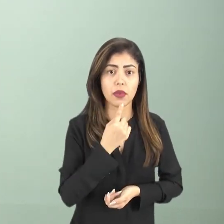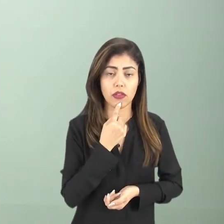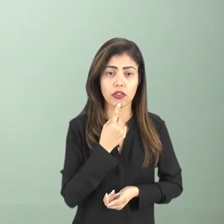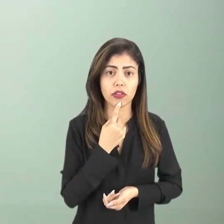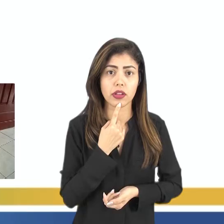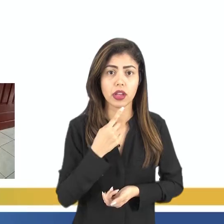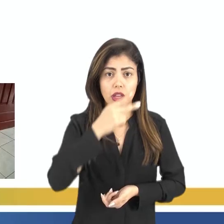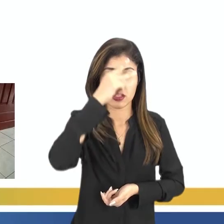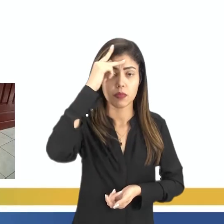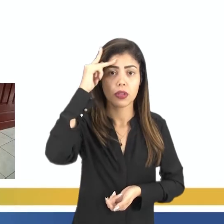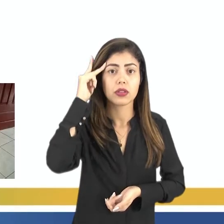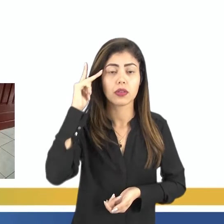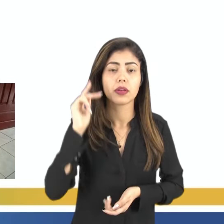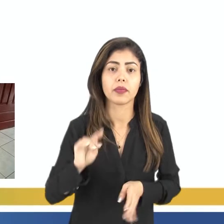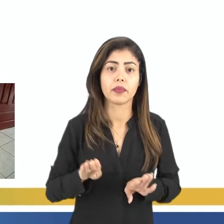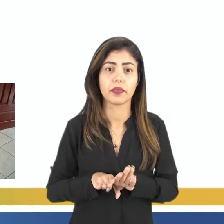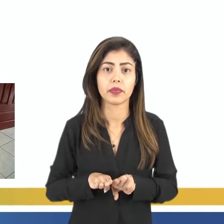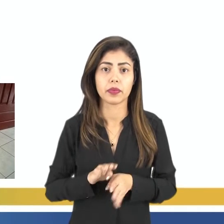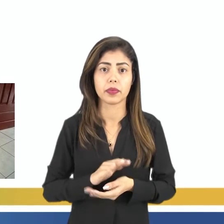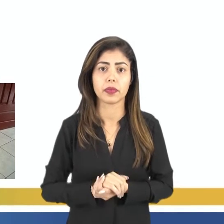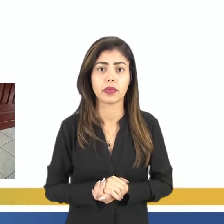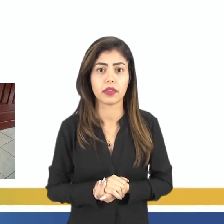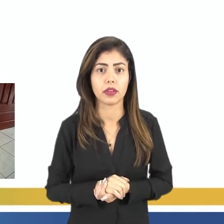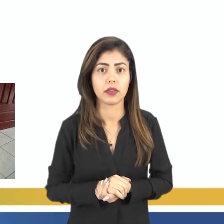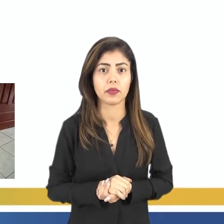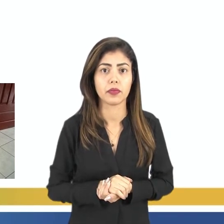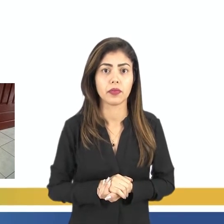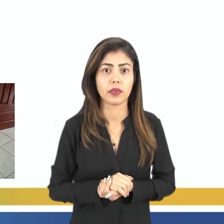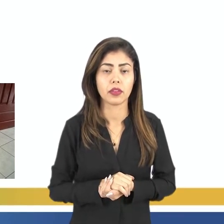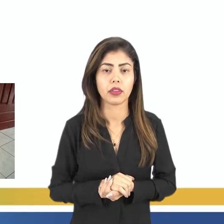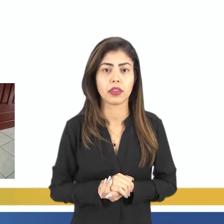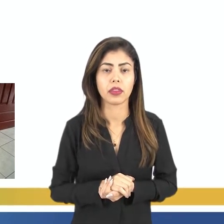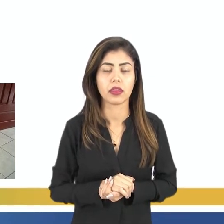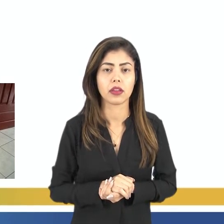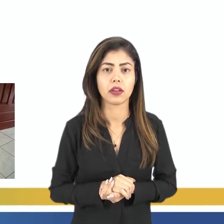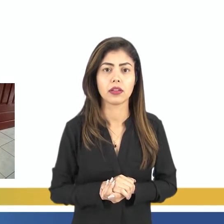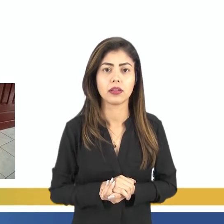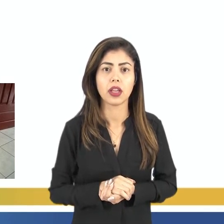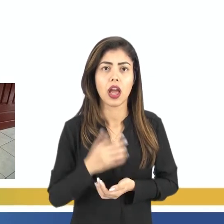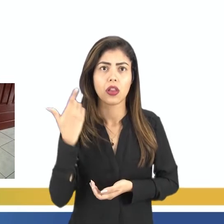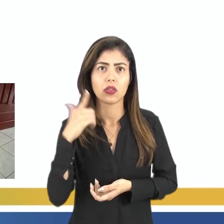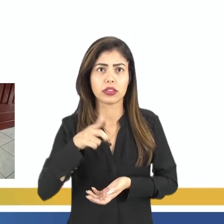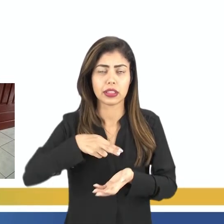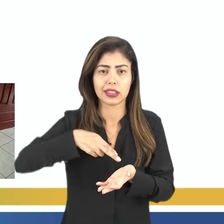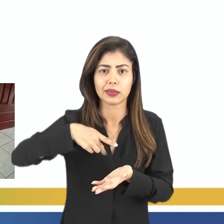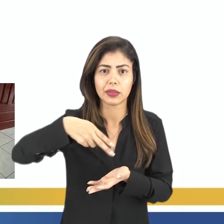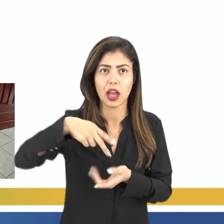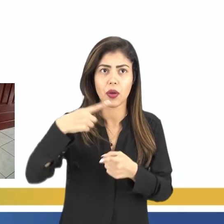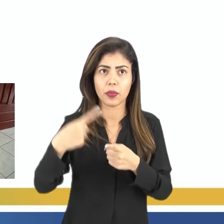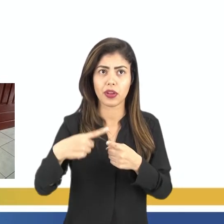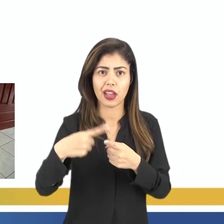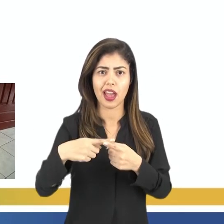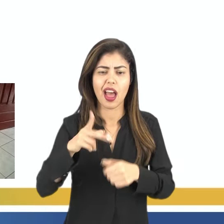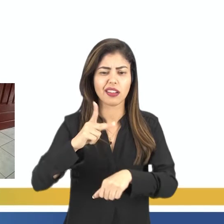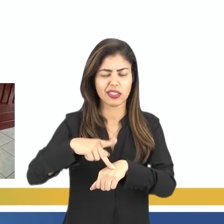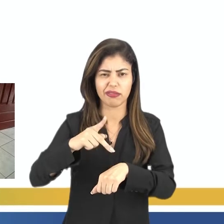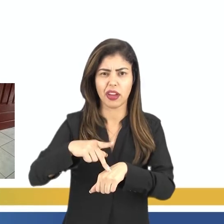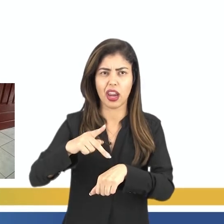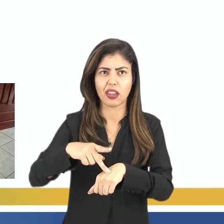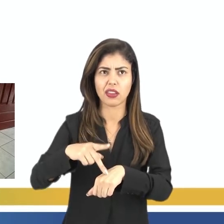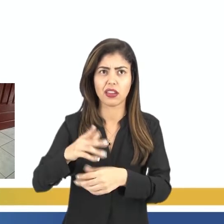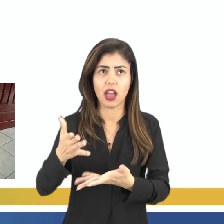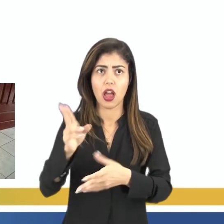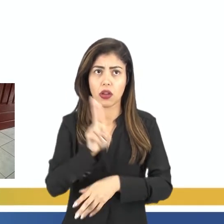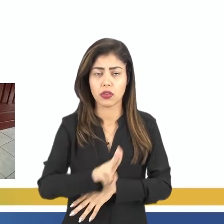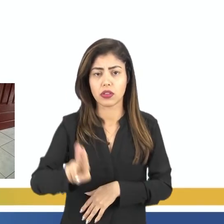essas pessoas, elas são, né, como elas não conseguem caminhar, por conta que os ossos são extremamente frágeis, elas